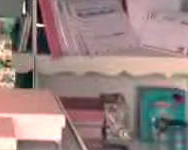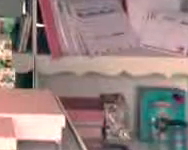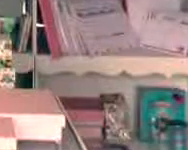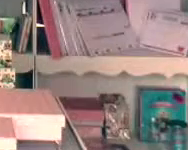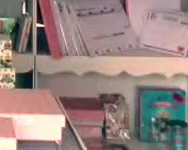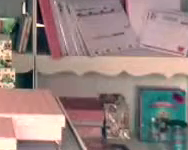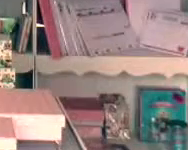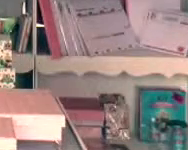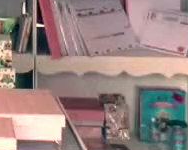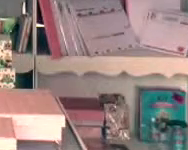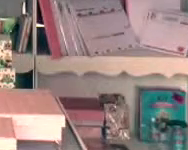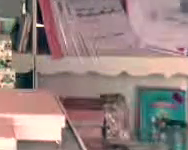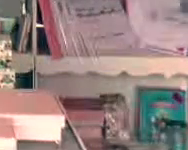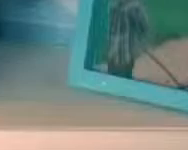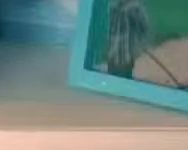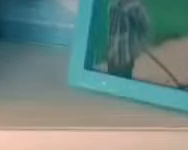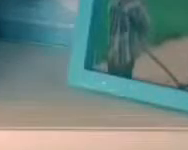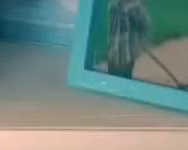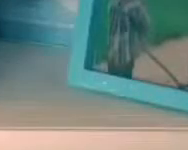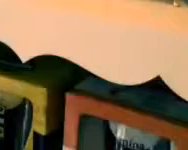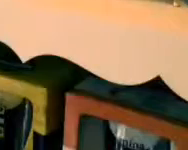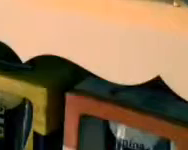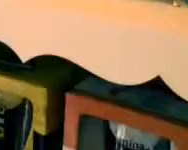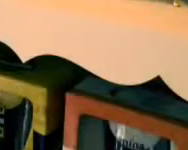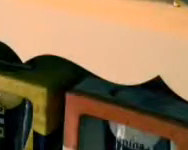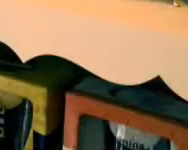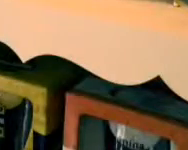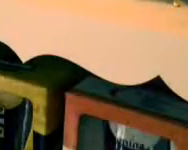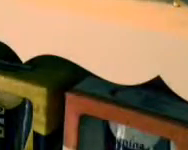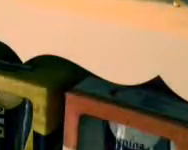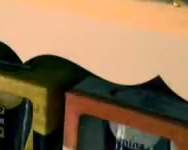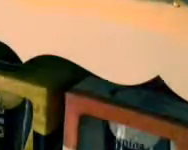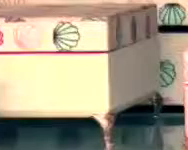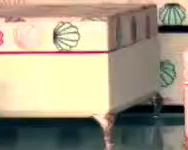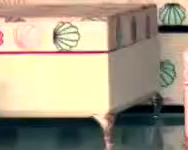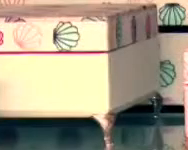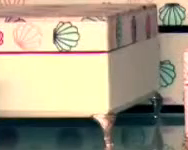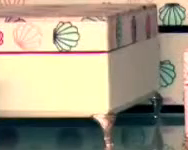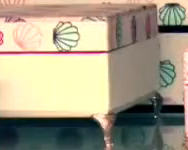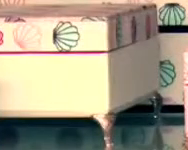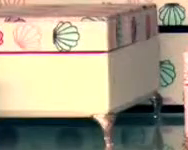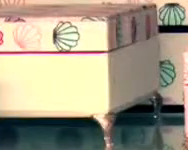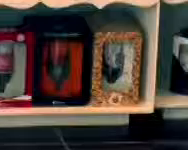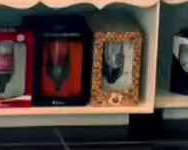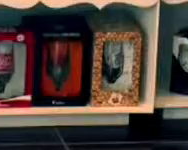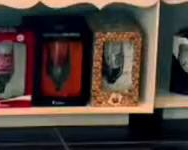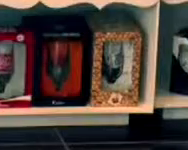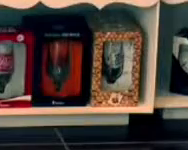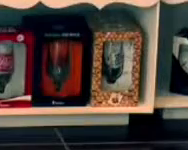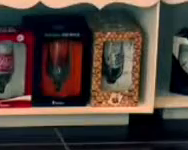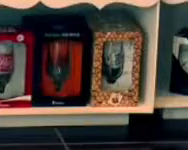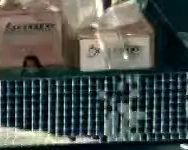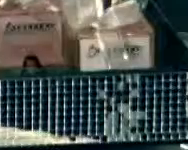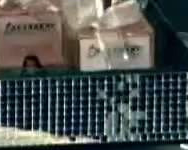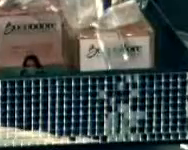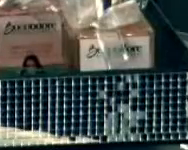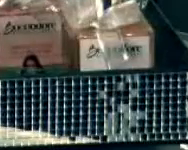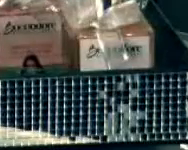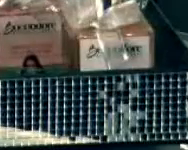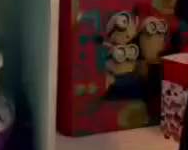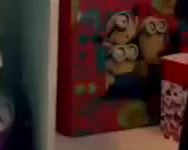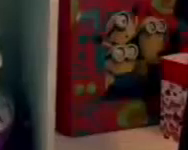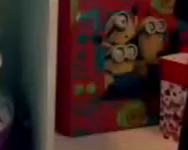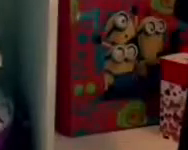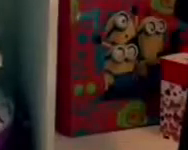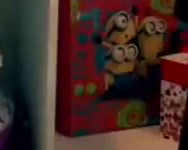cadernos e livros personalizados. Produzimos embalagens de presente. Temos também caixas organizadoras, canecas, aromatizantes